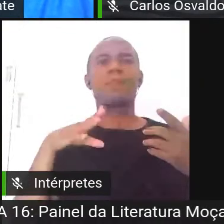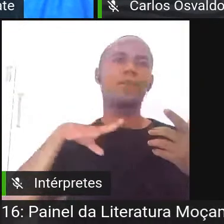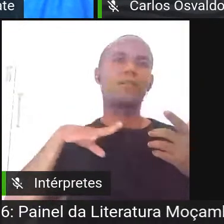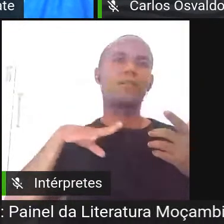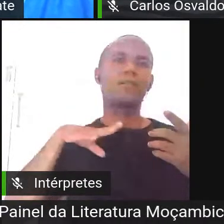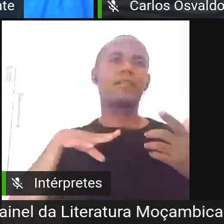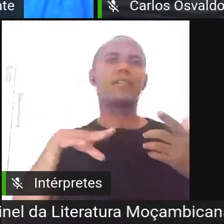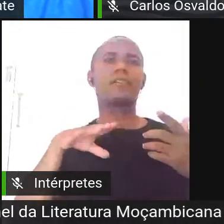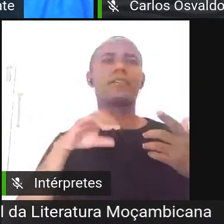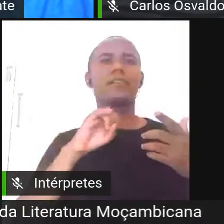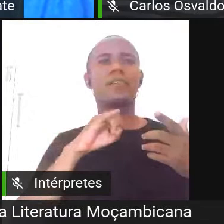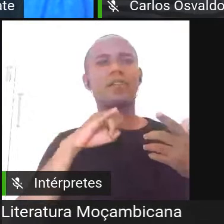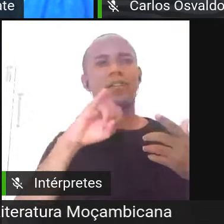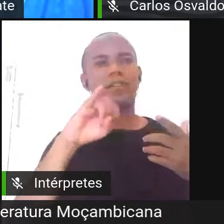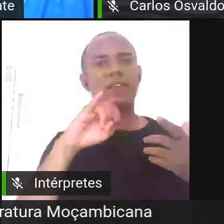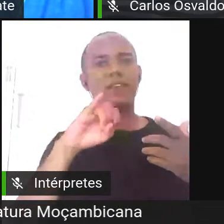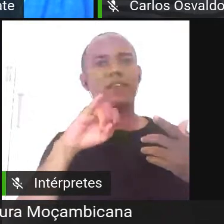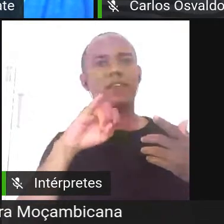e